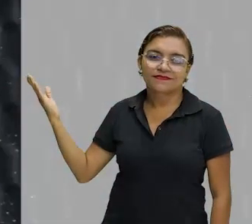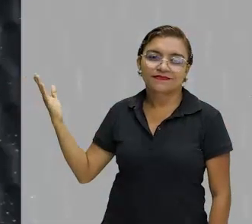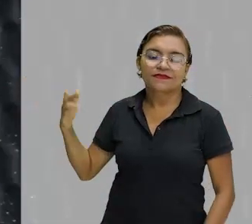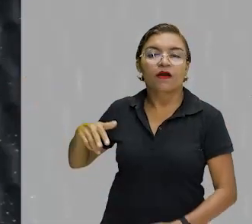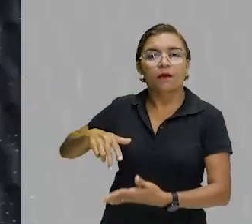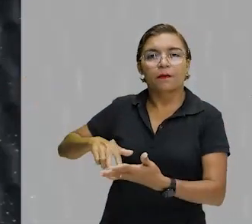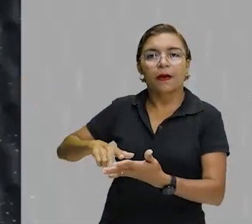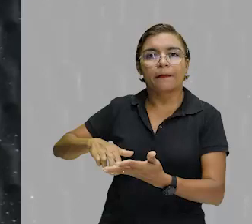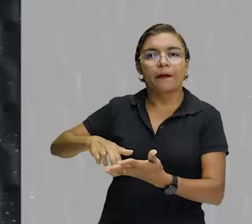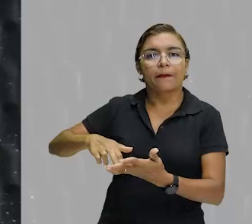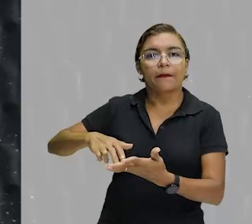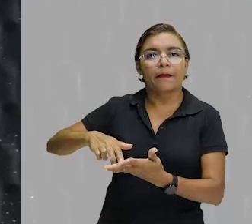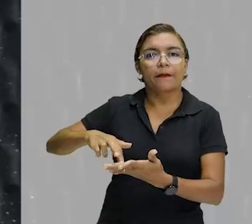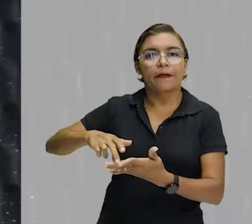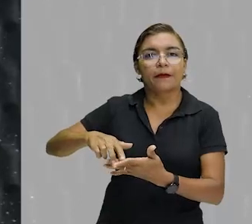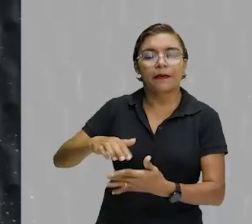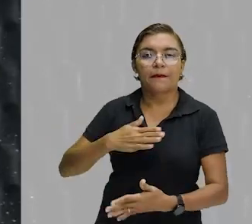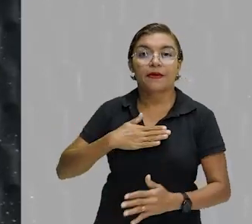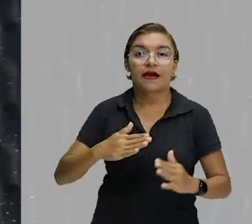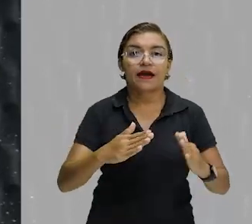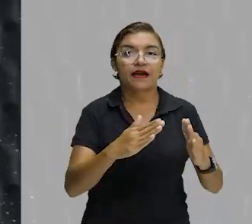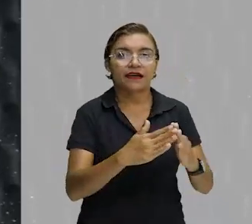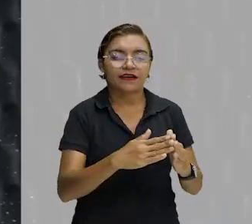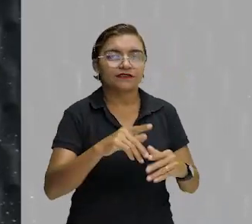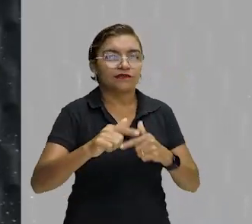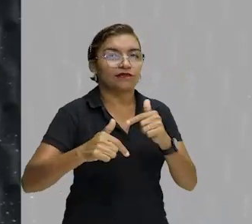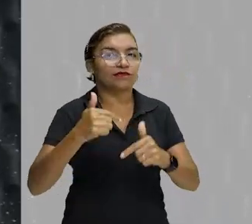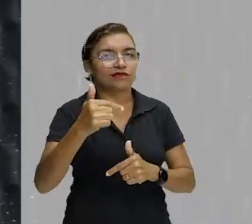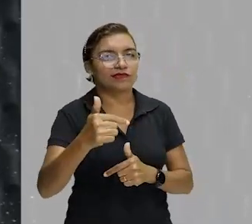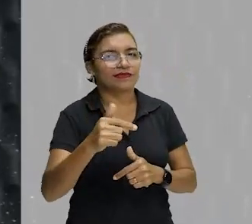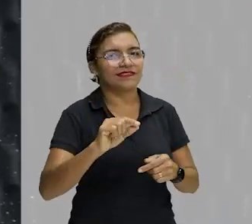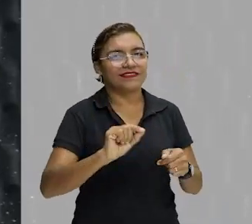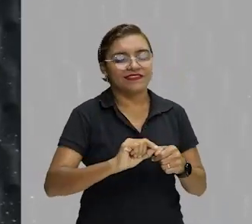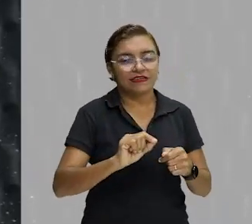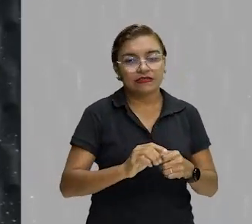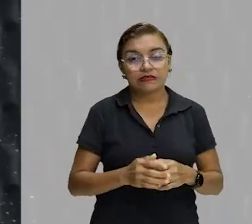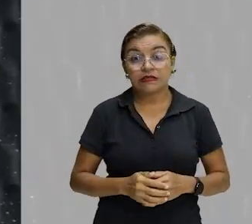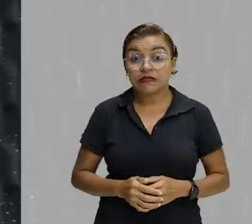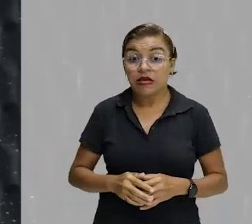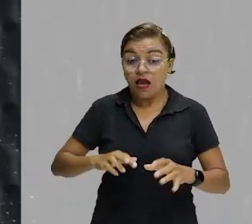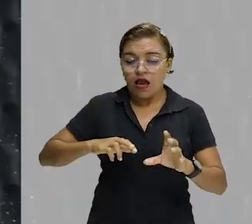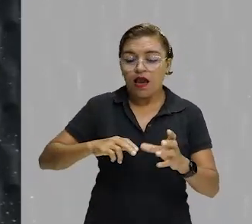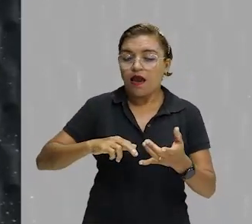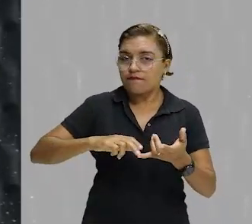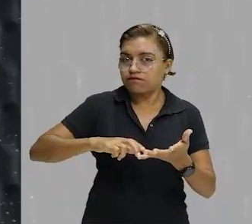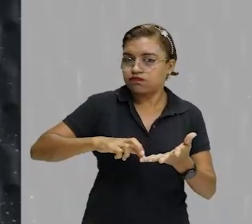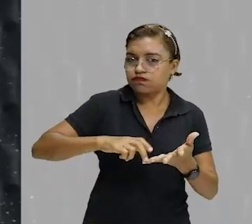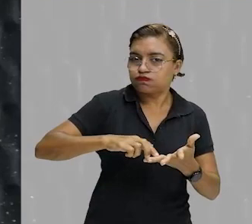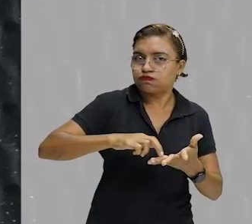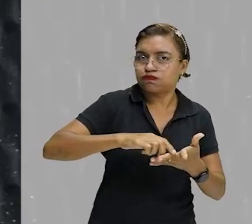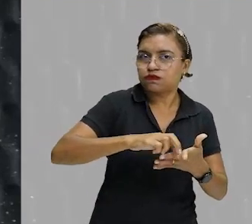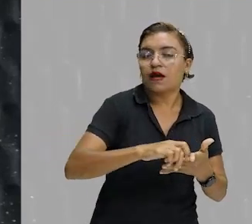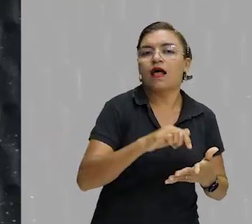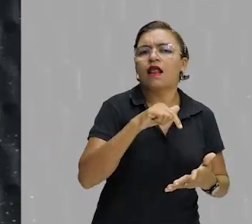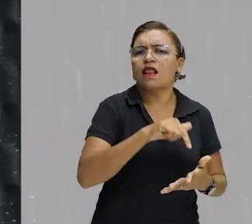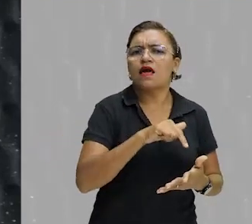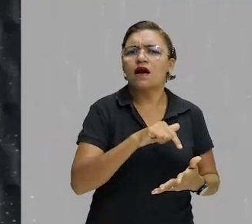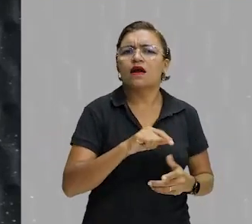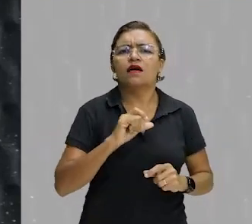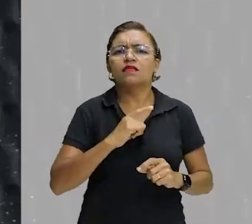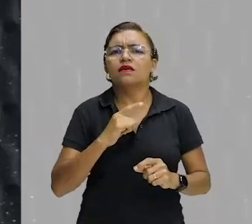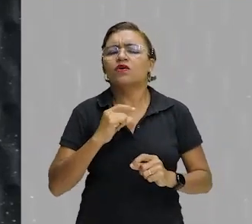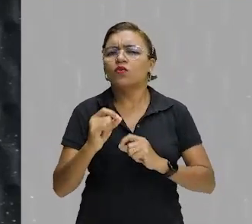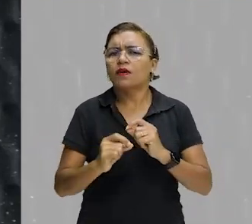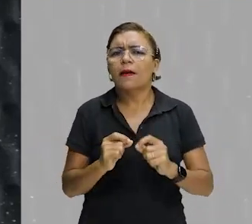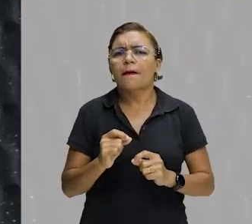fizer uma escada dessa, nem entro em casa, mas que ela é bonita, é. A escada em si, ela deixou de ser simplesmente um objeto utilitário e passou a ser uma